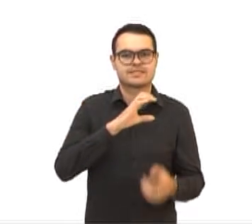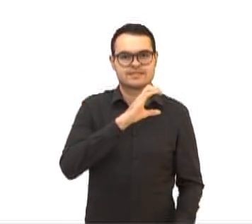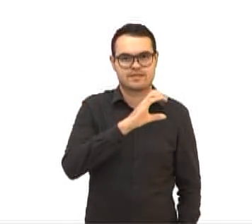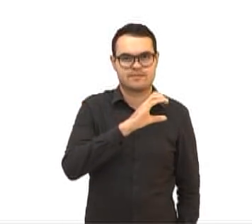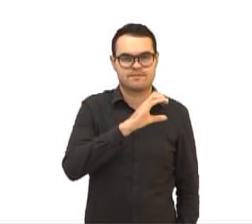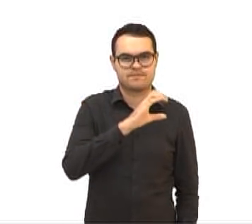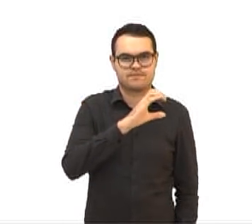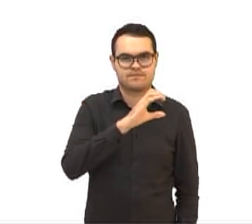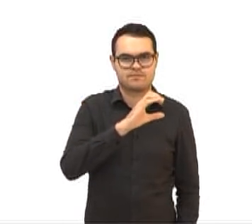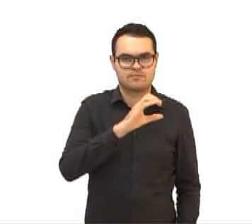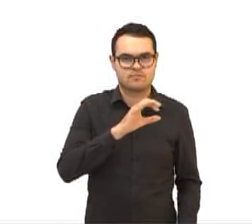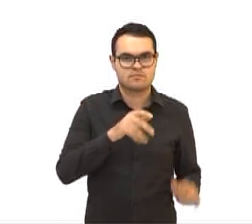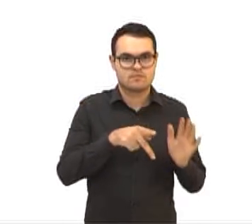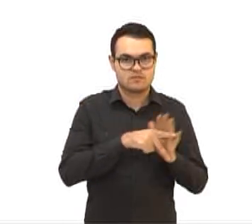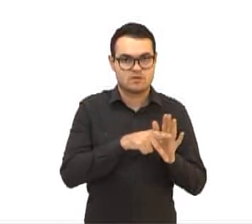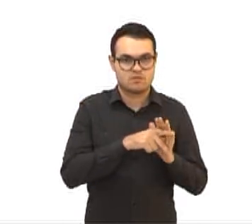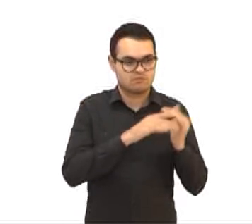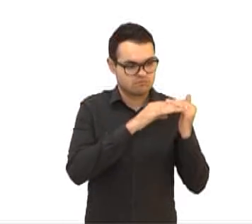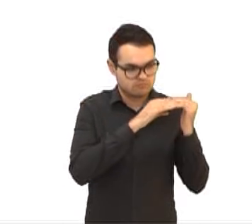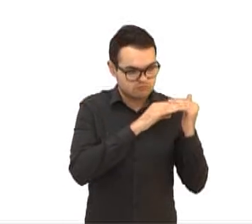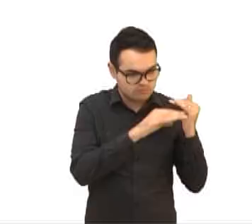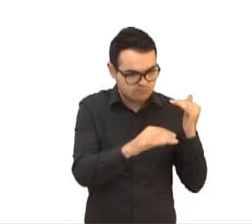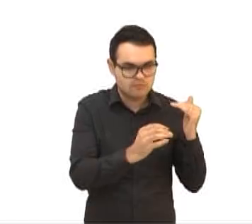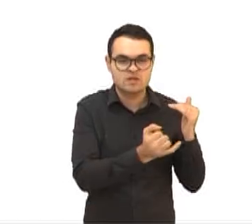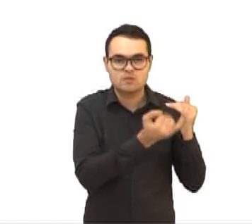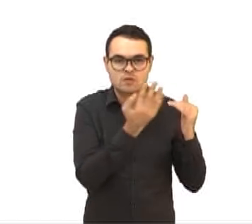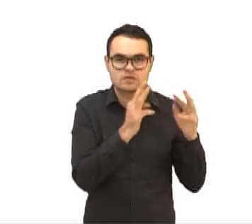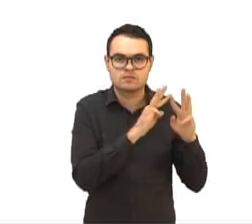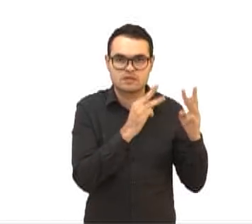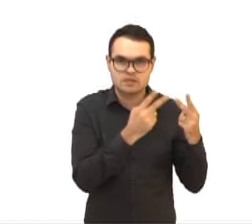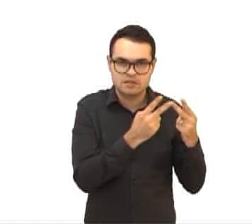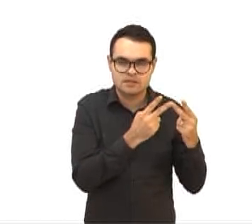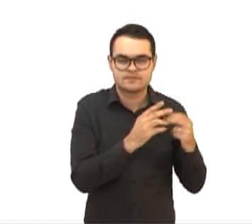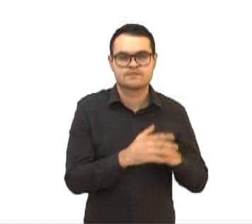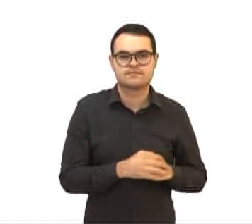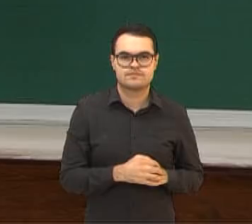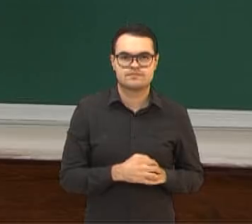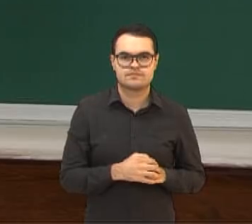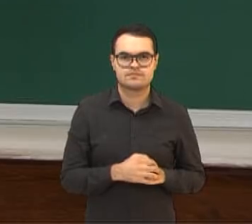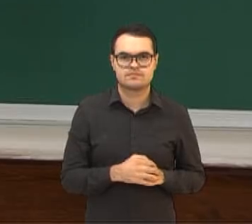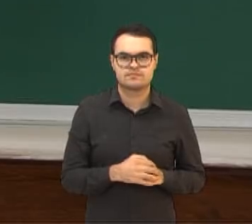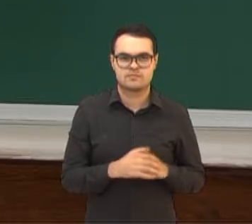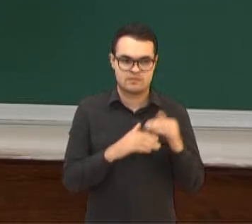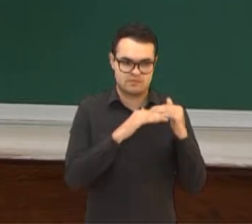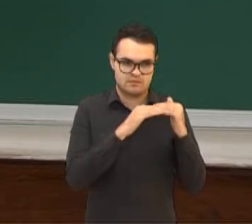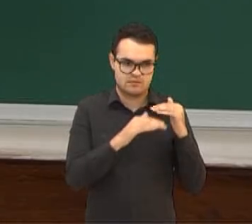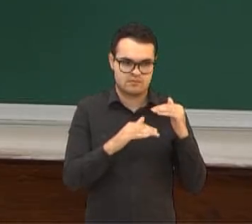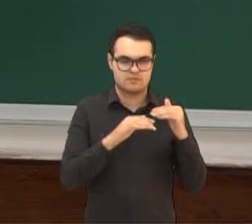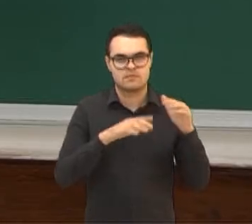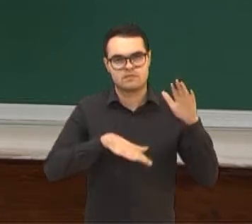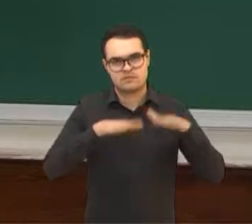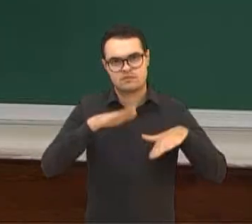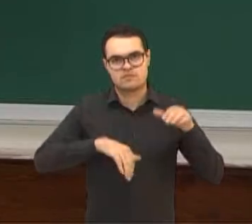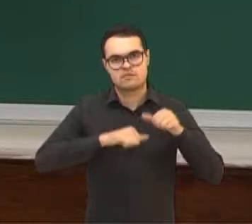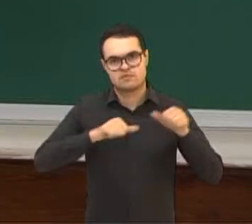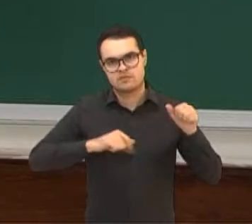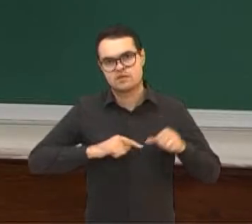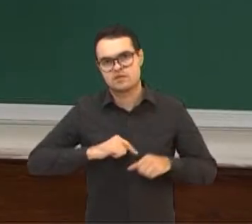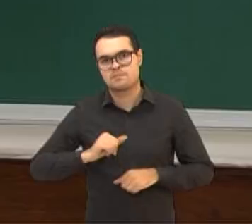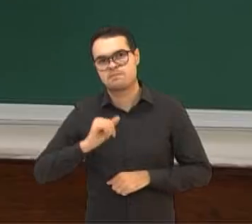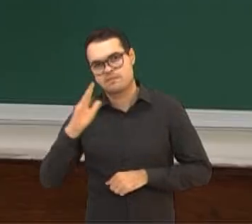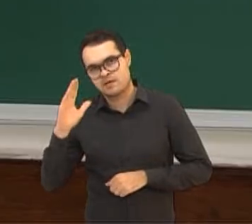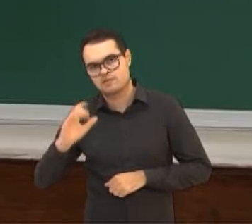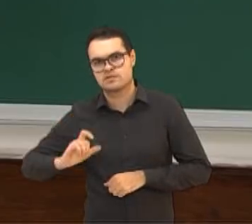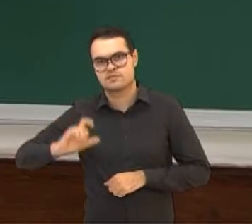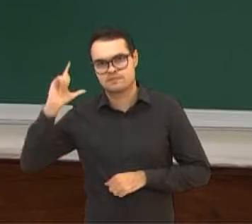C, medida da inércia e da quantidade de matéria. Ou seja, a inércia ela vai ser diferenciada, se eu tenho mais massa ou